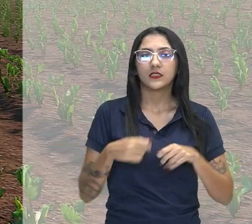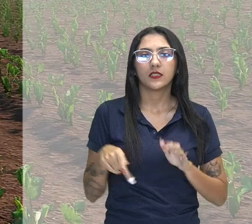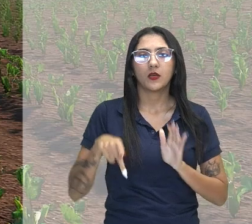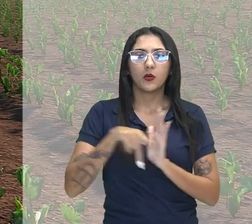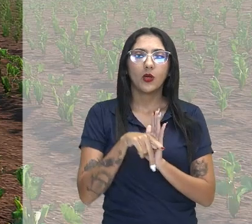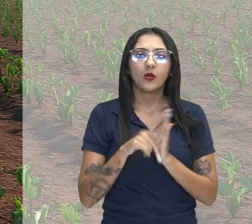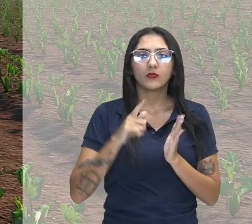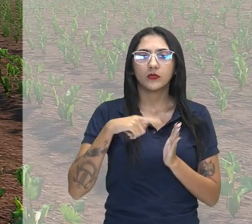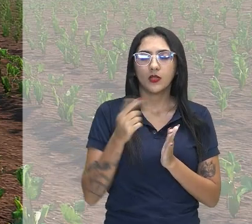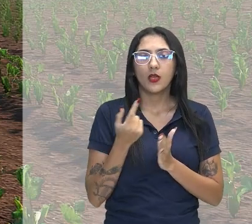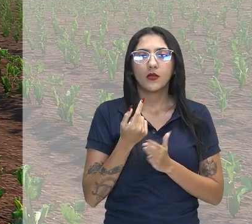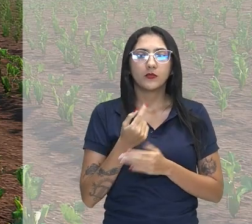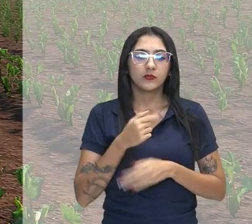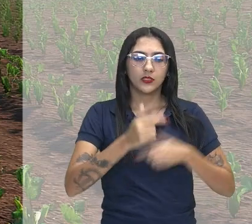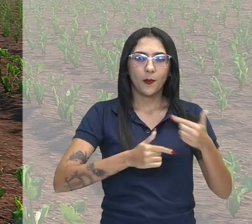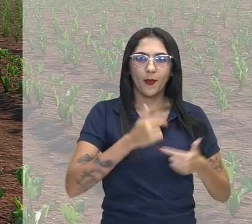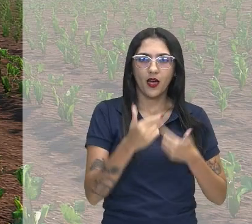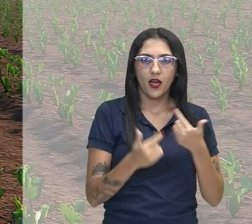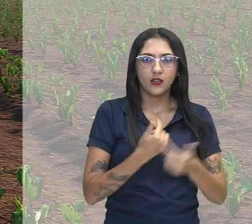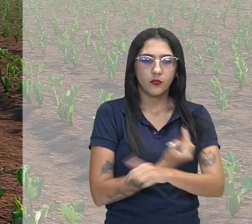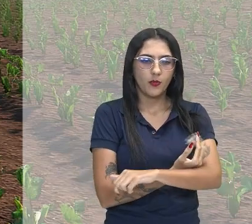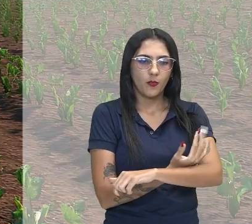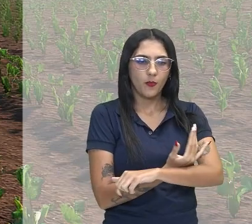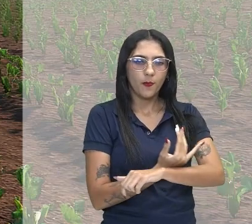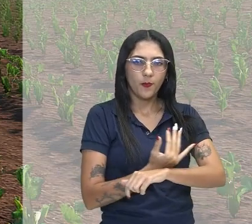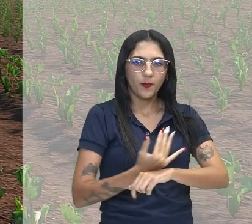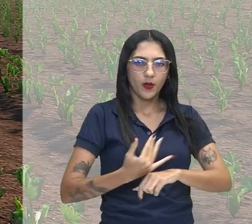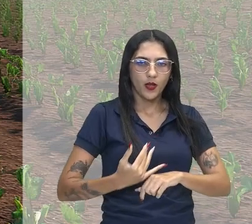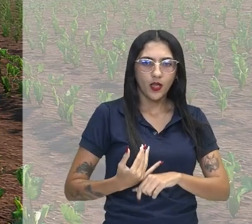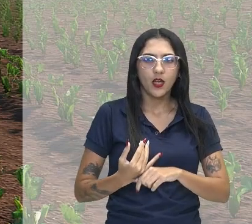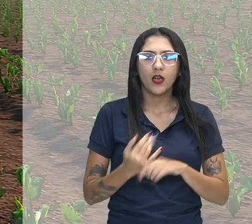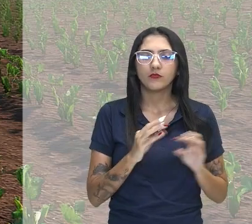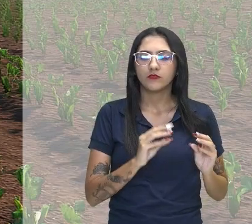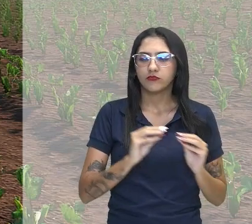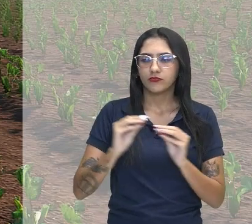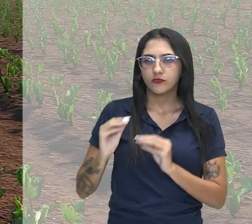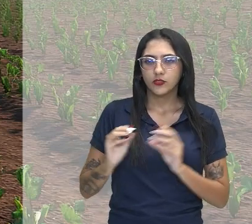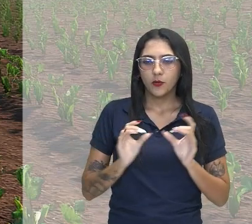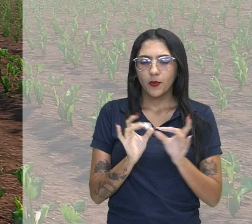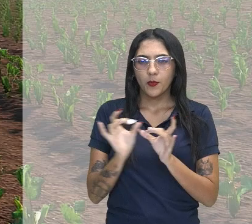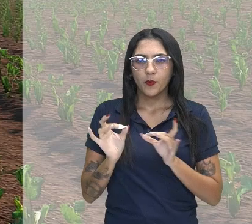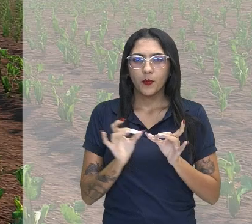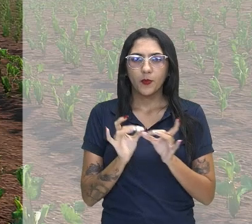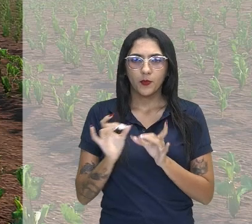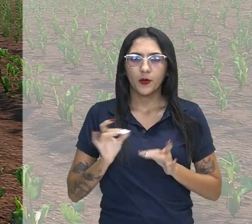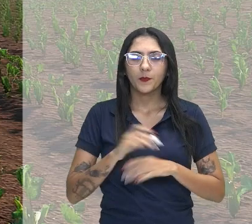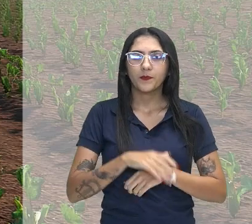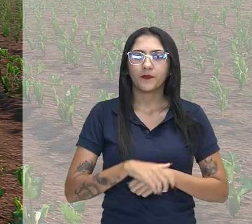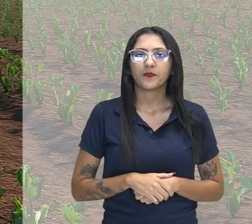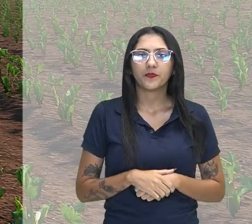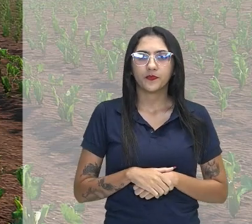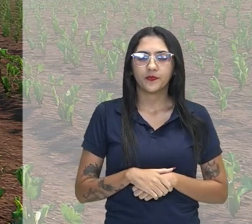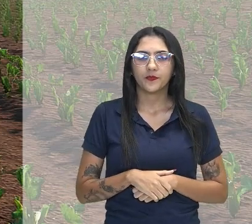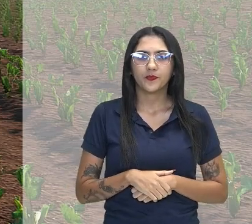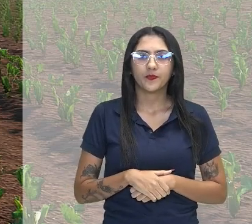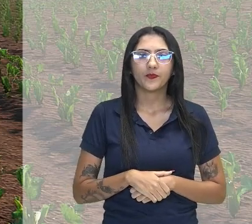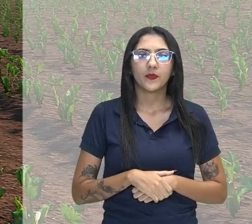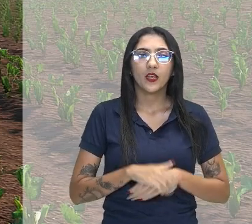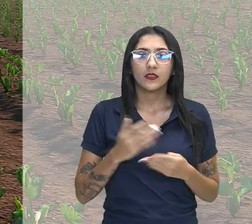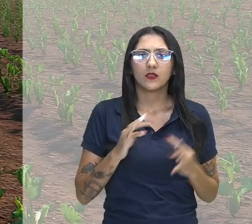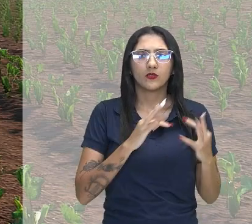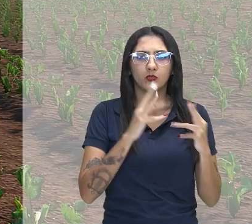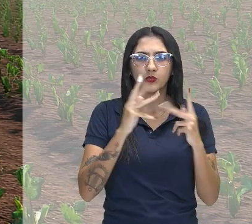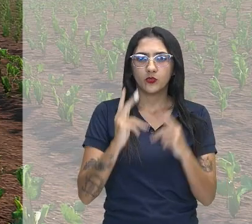os consumidores, para o processo de industrialização, posteriormente para o comércio. Então,